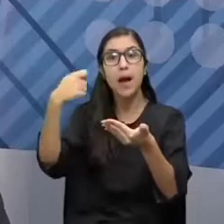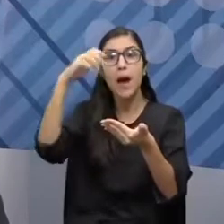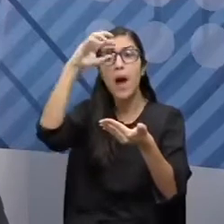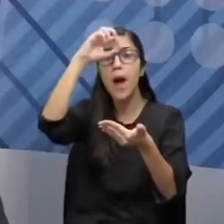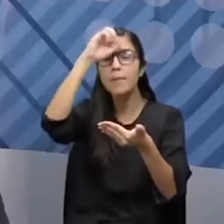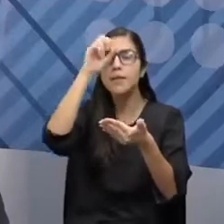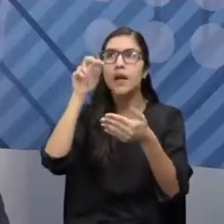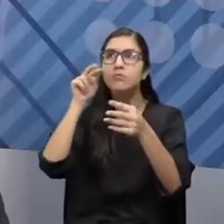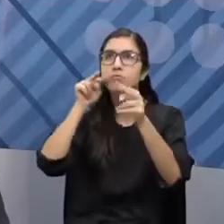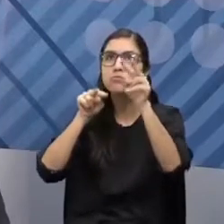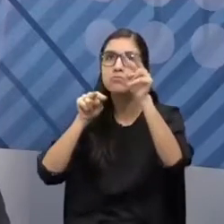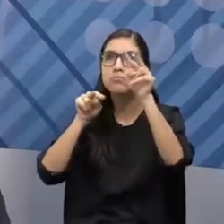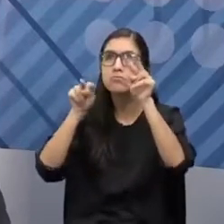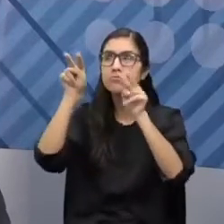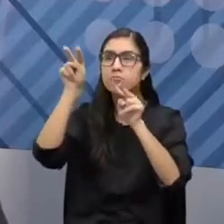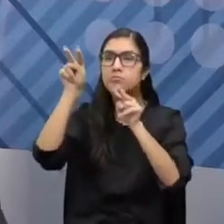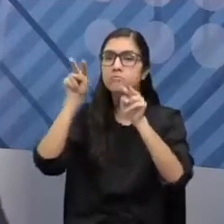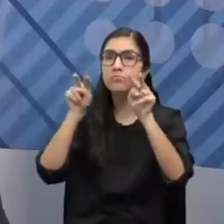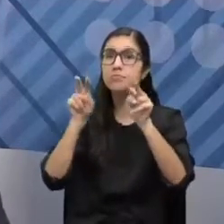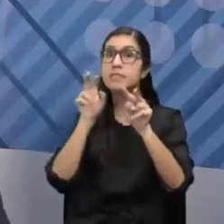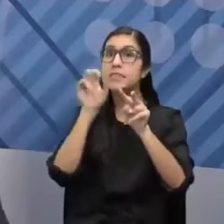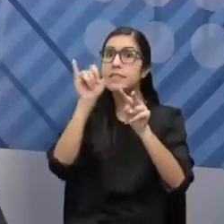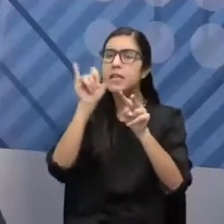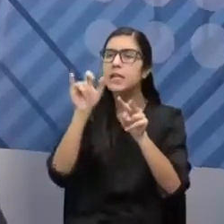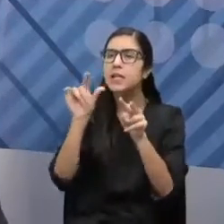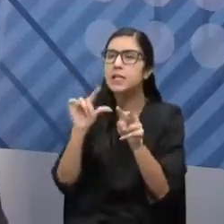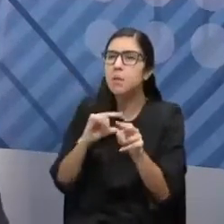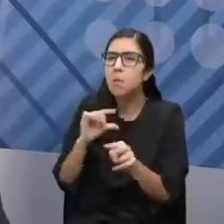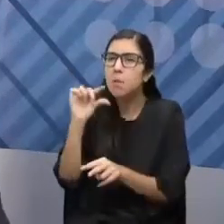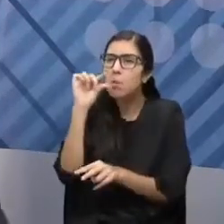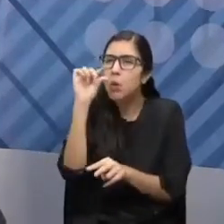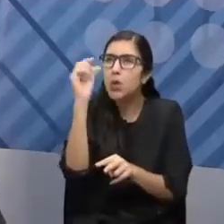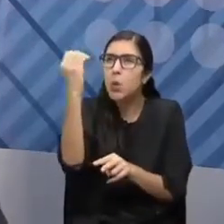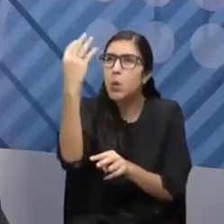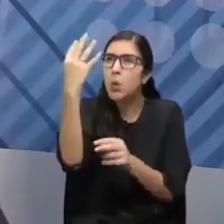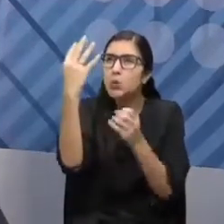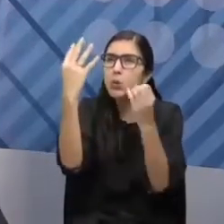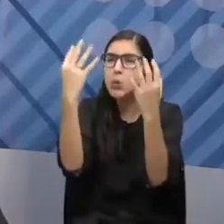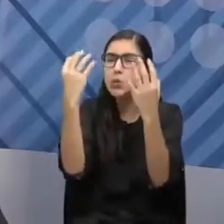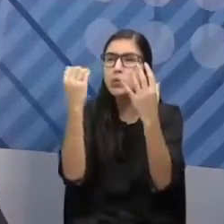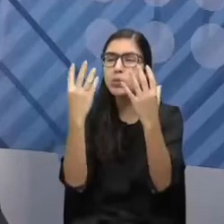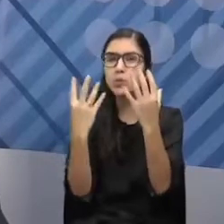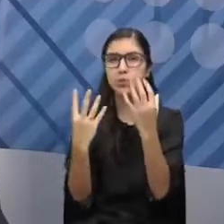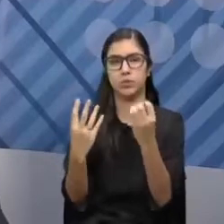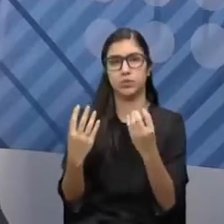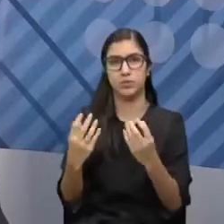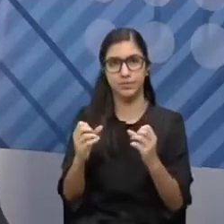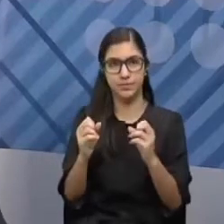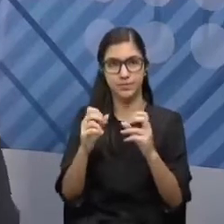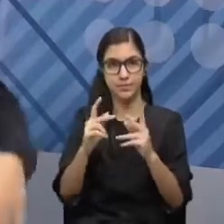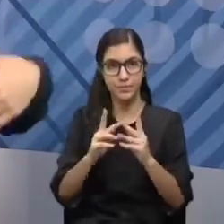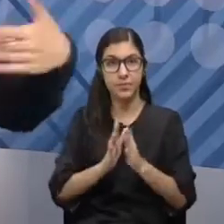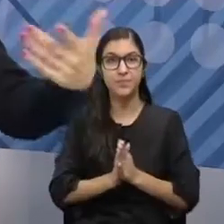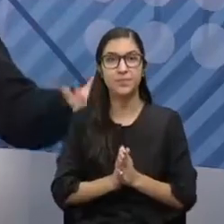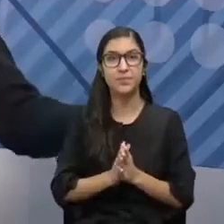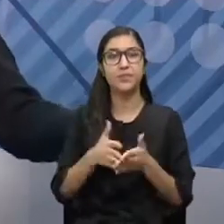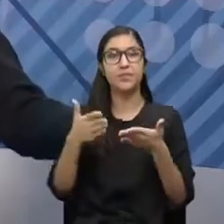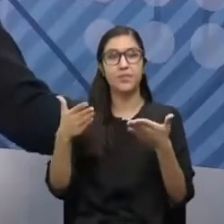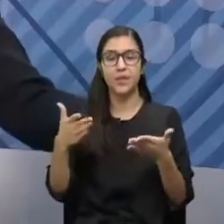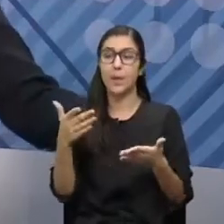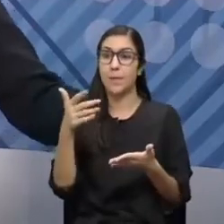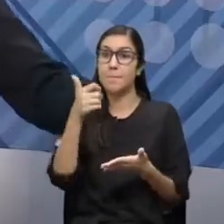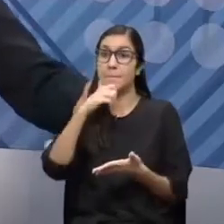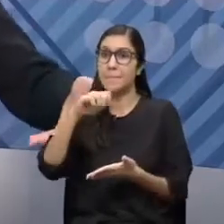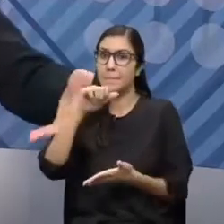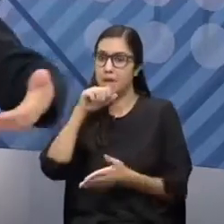a observar esses objetos caso ela tenha uma percepção luminosa ou um pequeno resíduo visual. Então, colo da